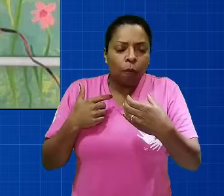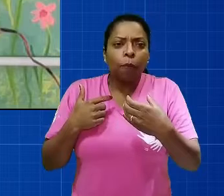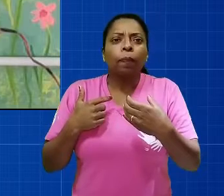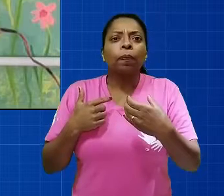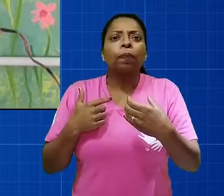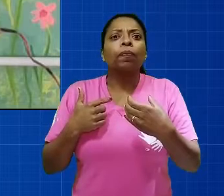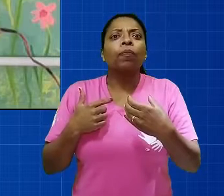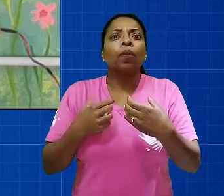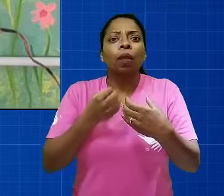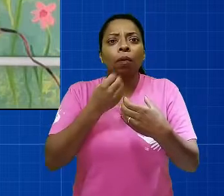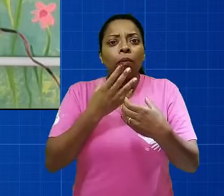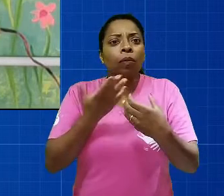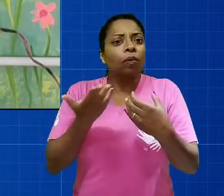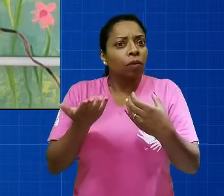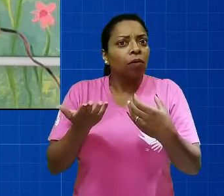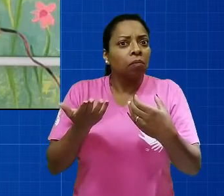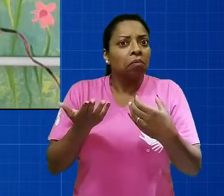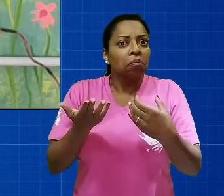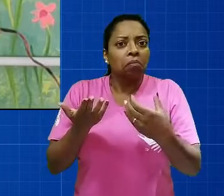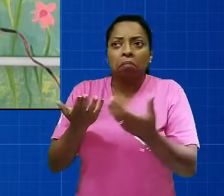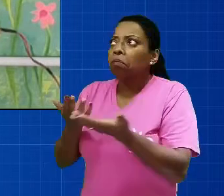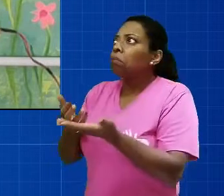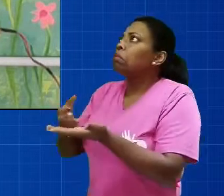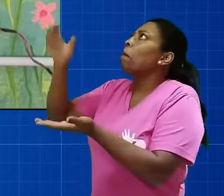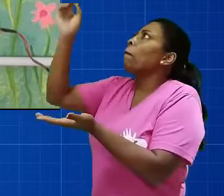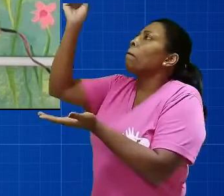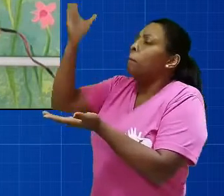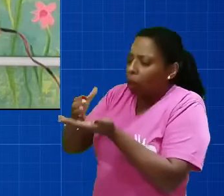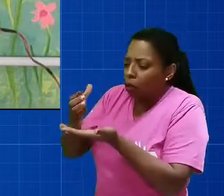maçãs. Ela caiu em sua mão.